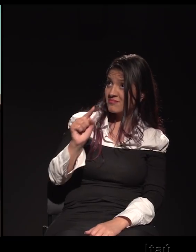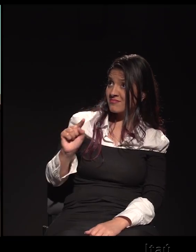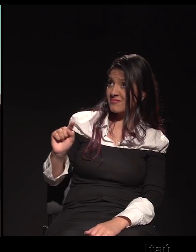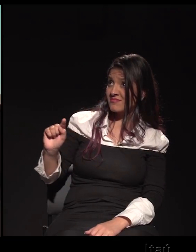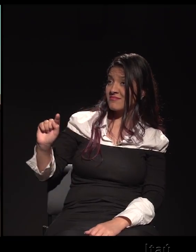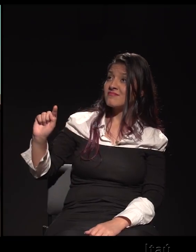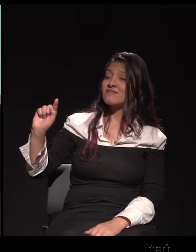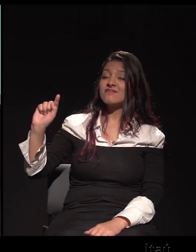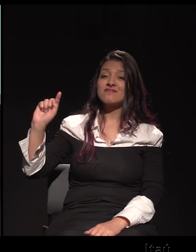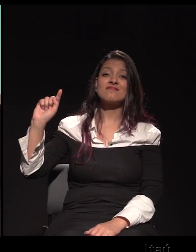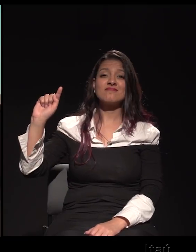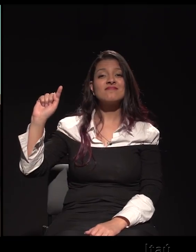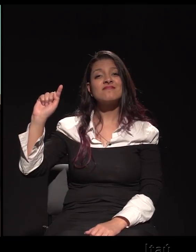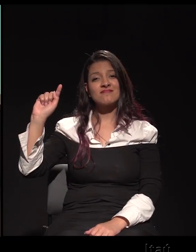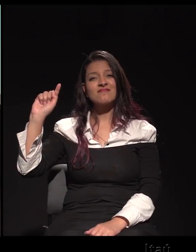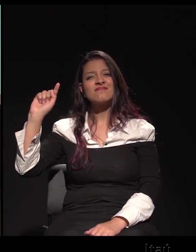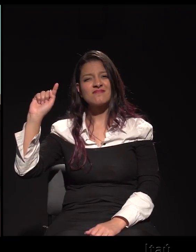Boboí